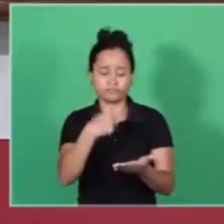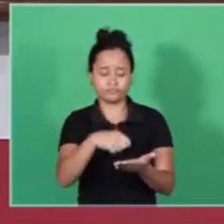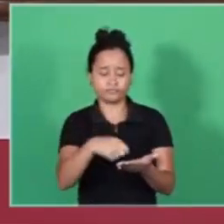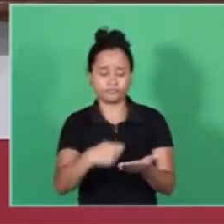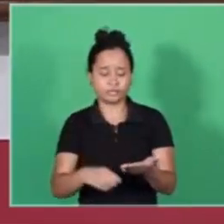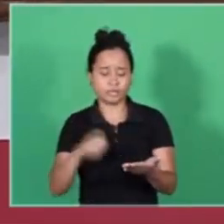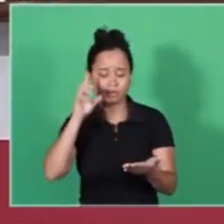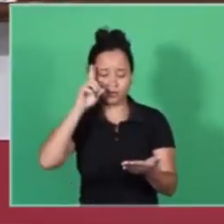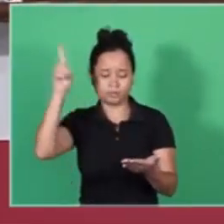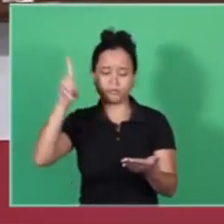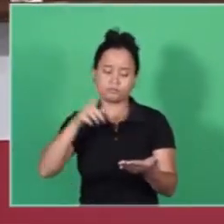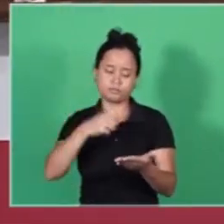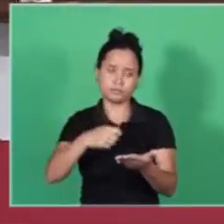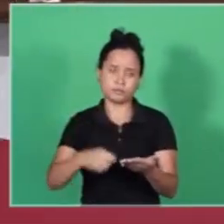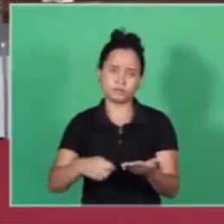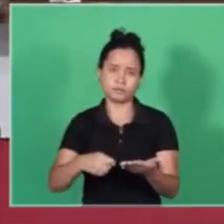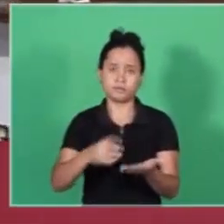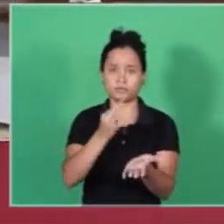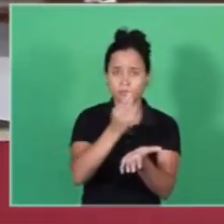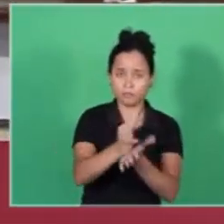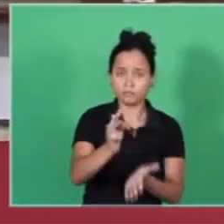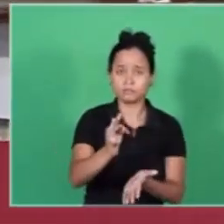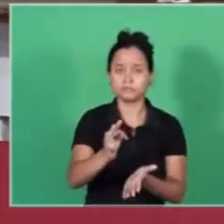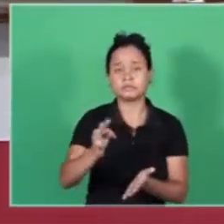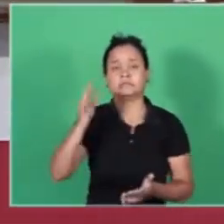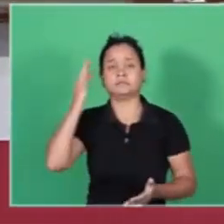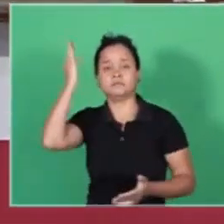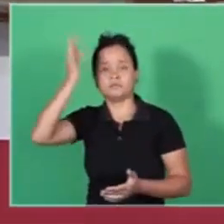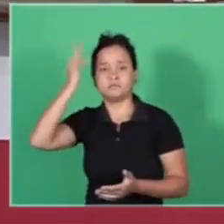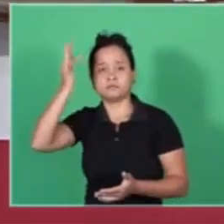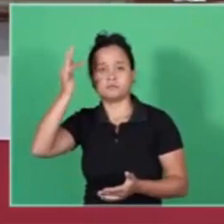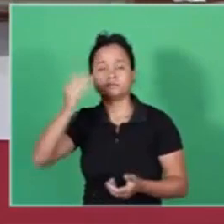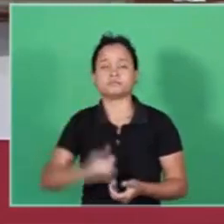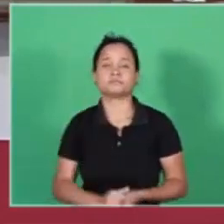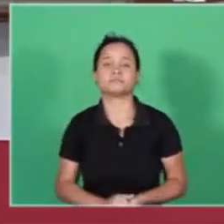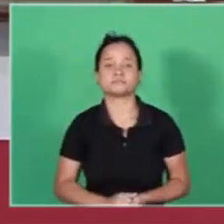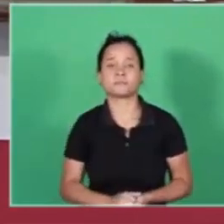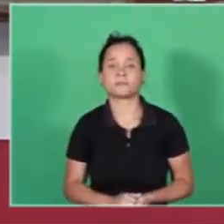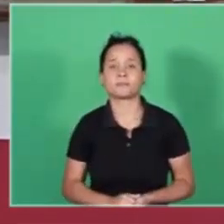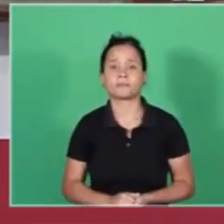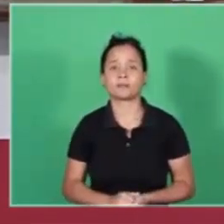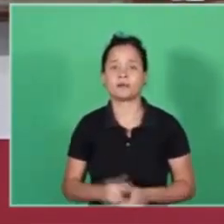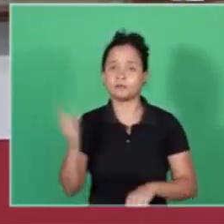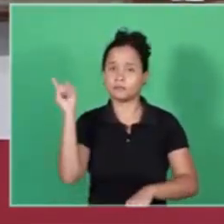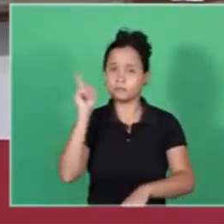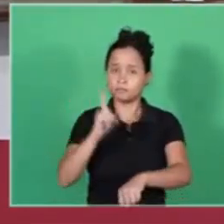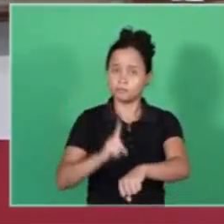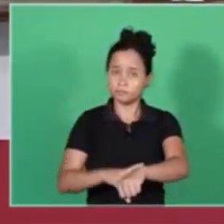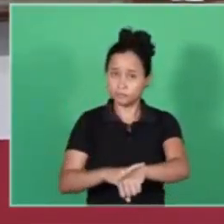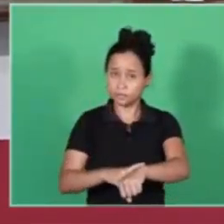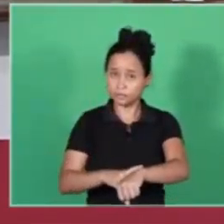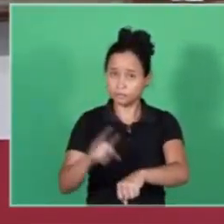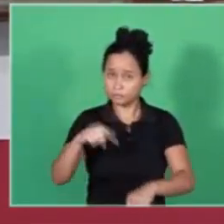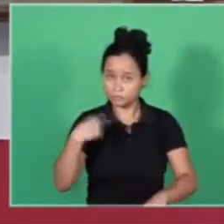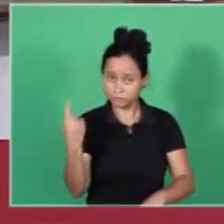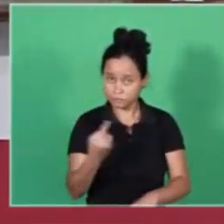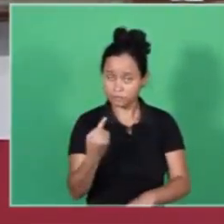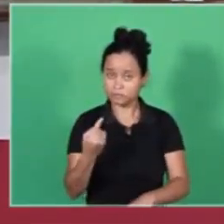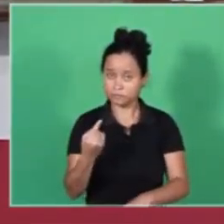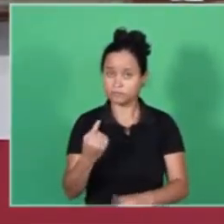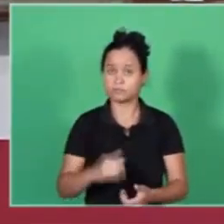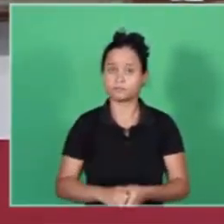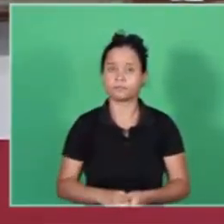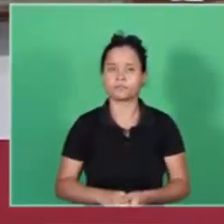os teólogos fizeram isso. Chegou a um ponto que nós chegamos, ao ponto que nós chegamos. Na década